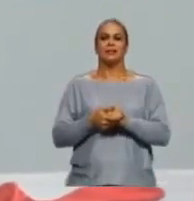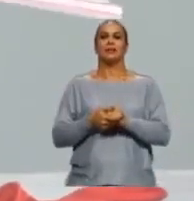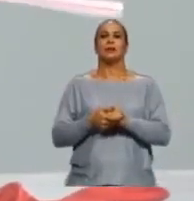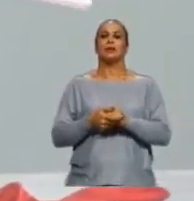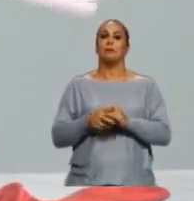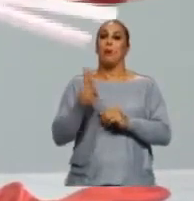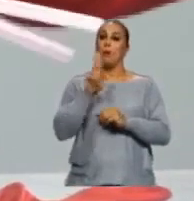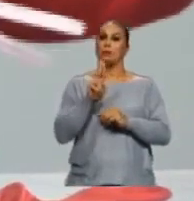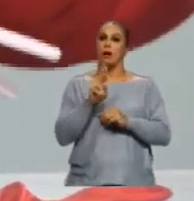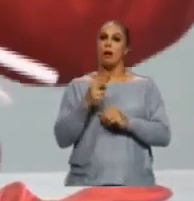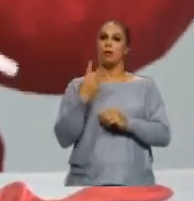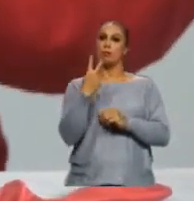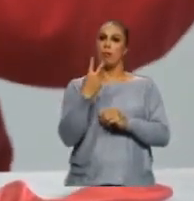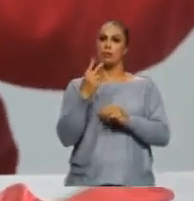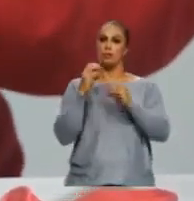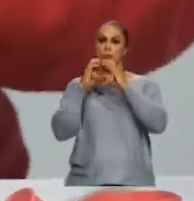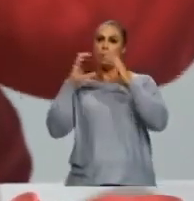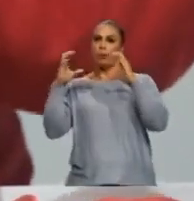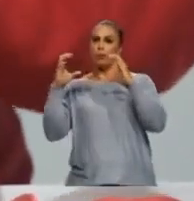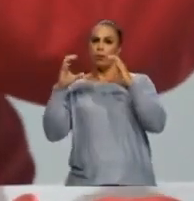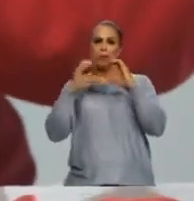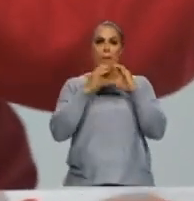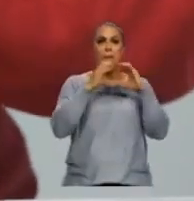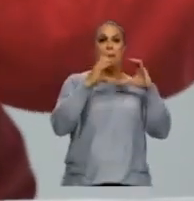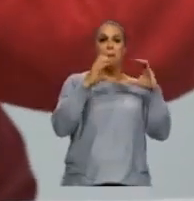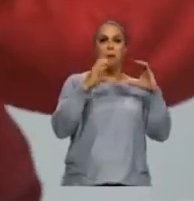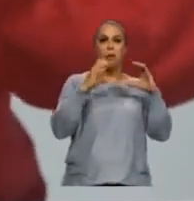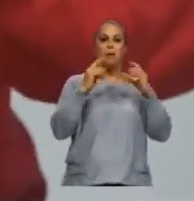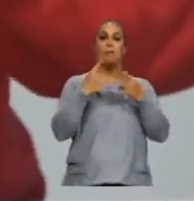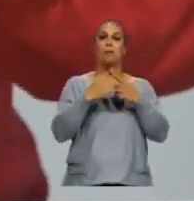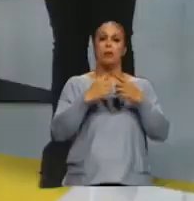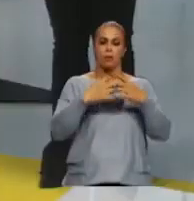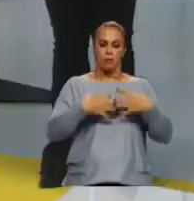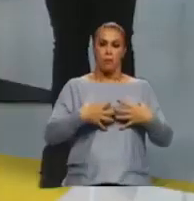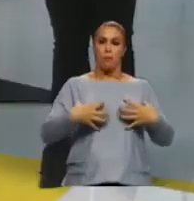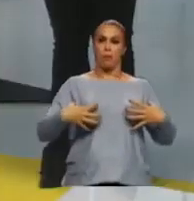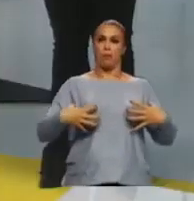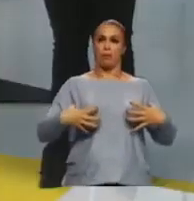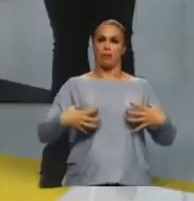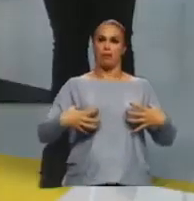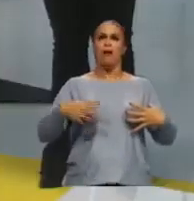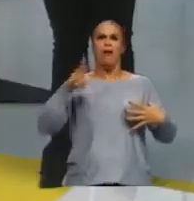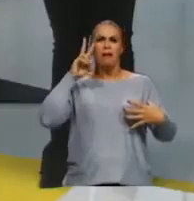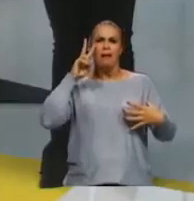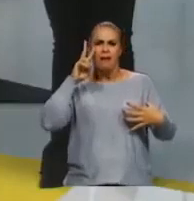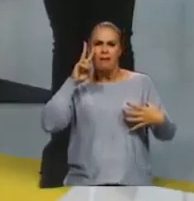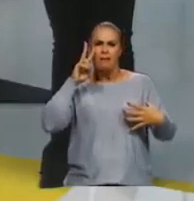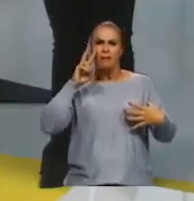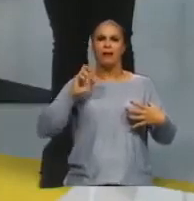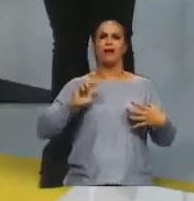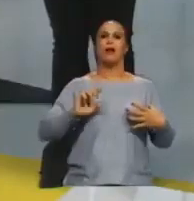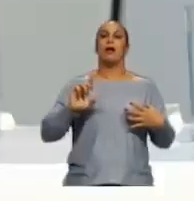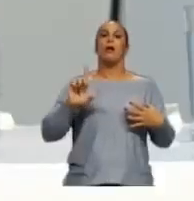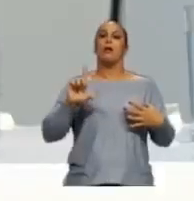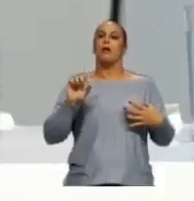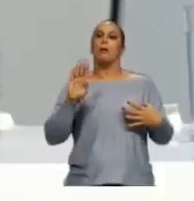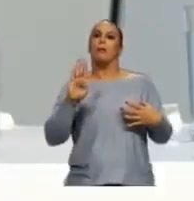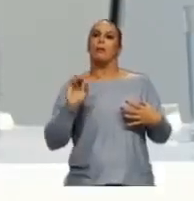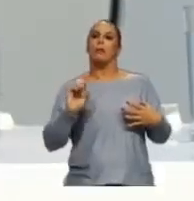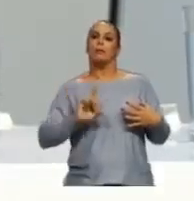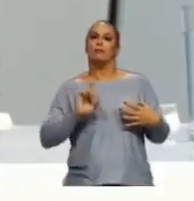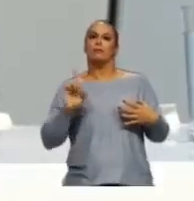pulmões. Porque eu falei para vocês que o pulmão é constituído do lobo direito e lobo esquerdo. Então, aqui nós vamos fazer